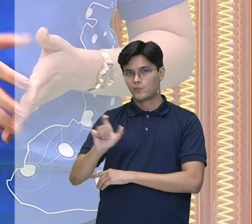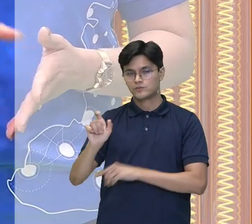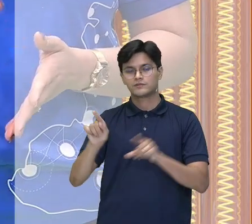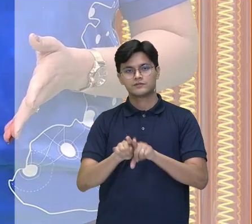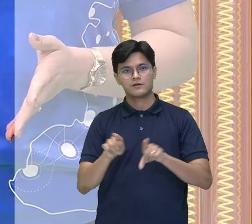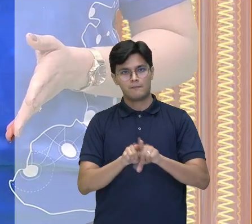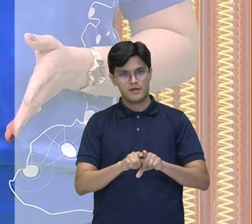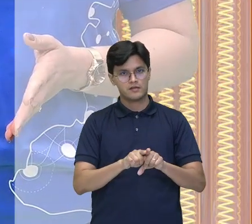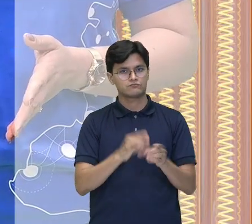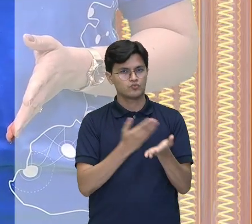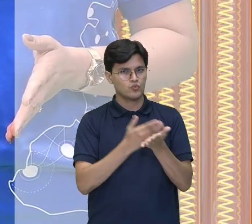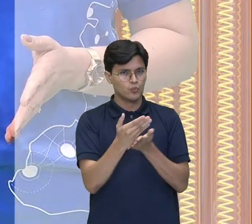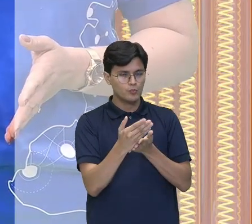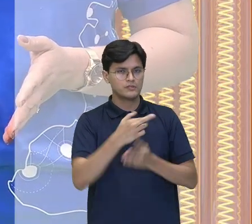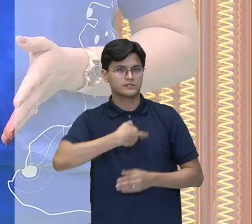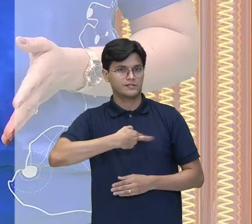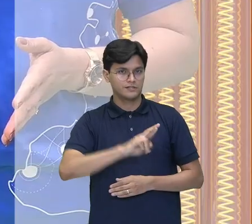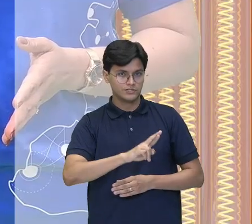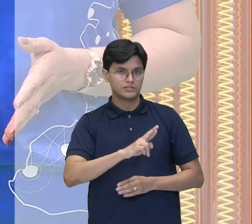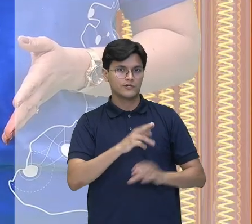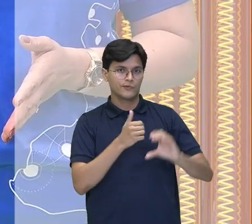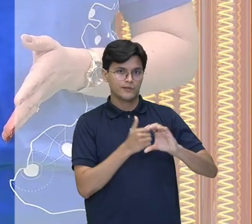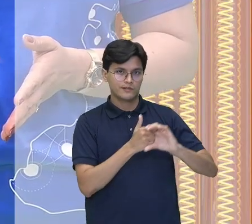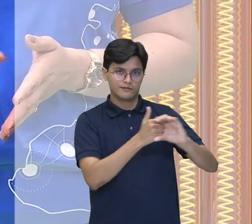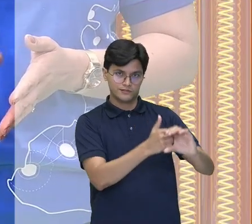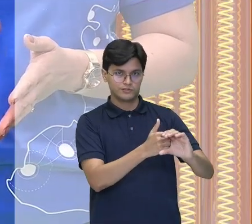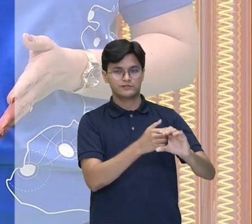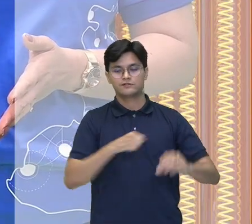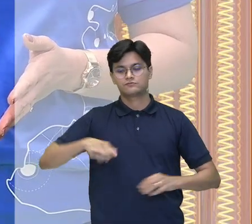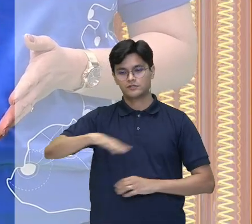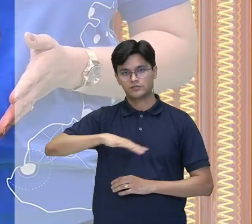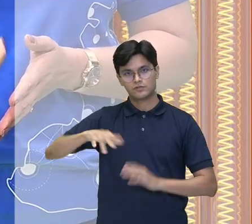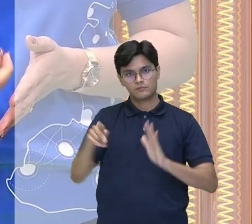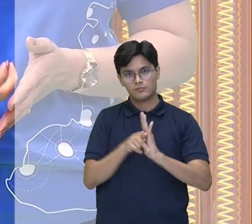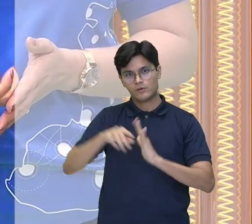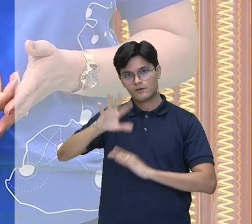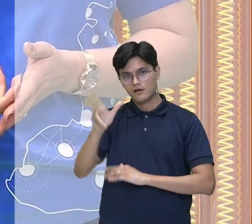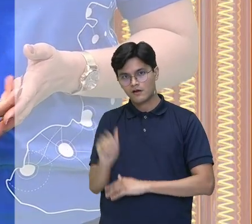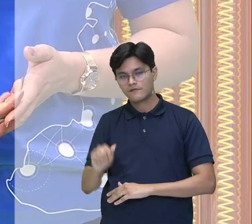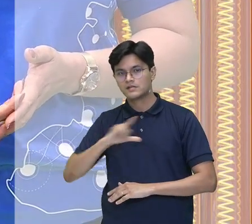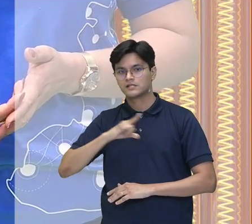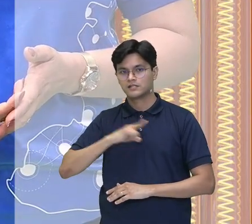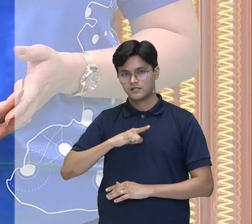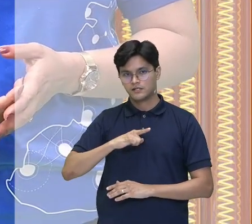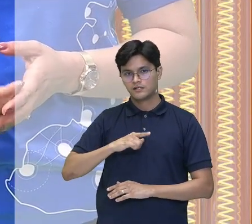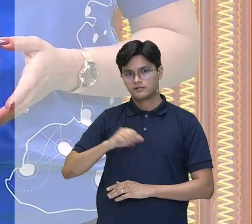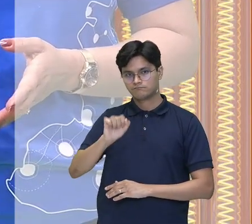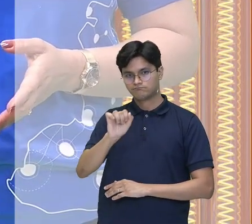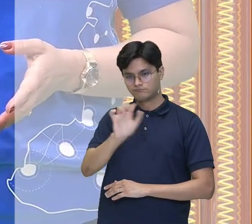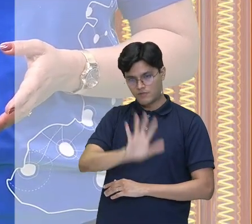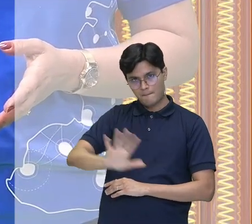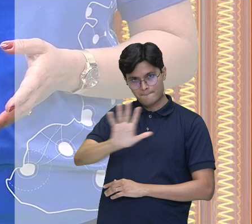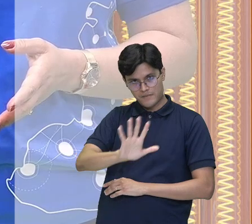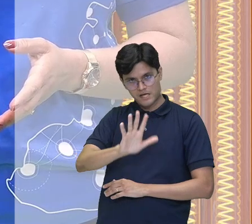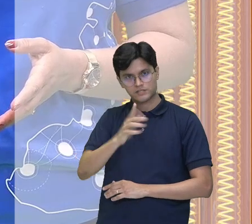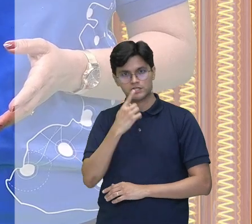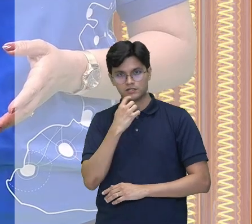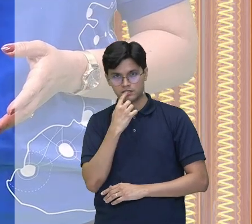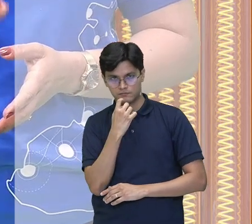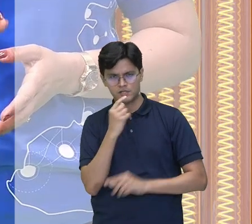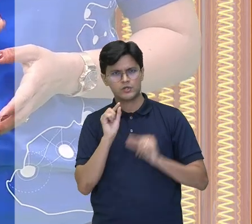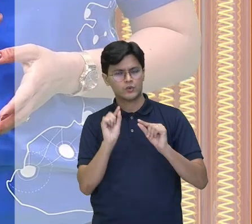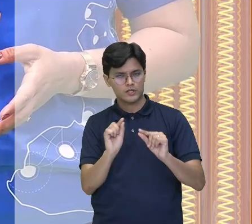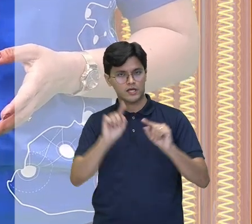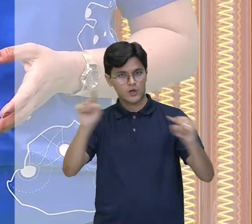lembrar, né, que essa parte aí em vermelho nós temos justamente a presença da religião cristã e esses pontos